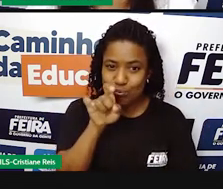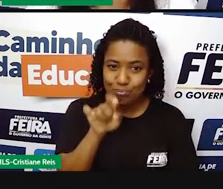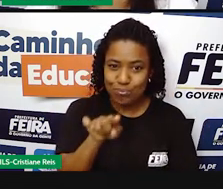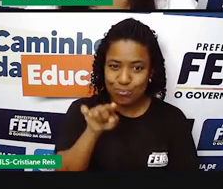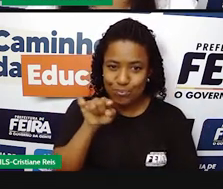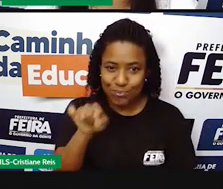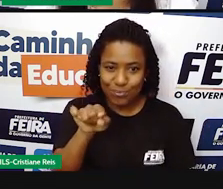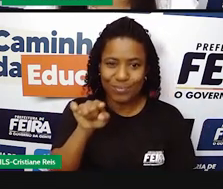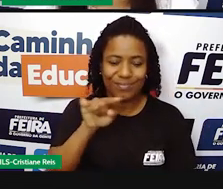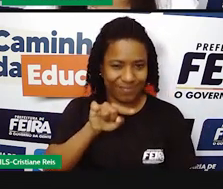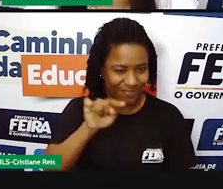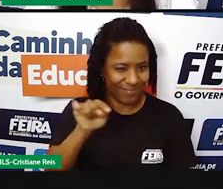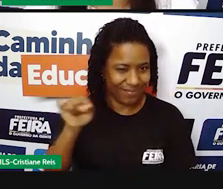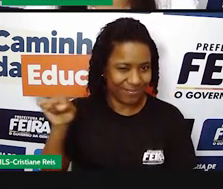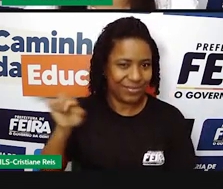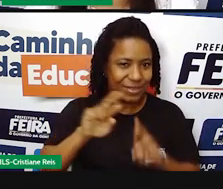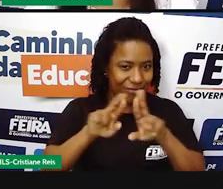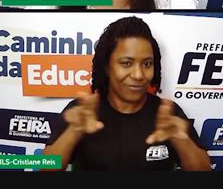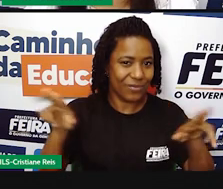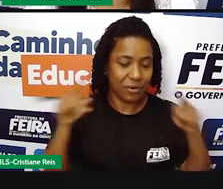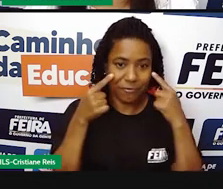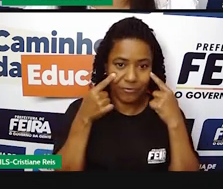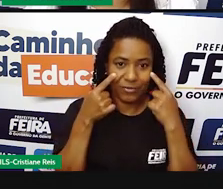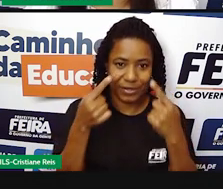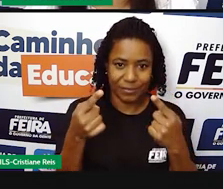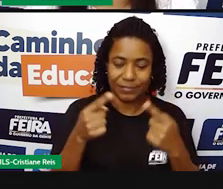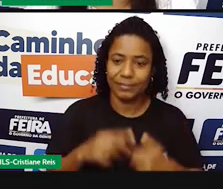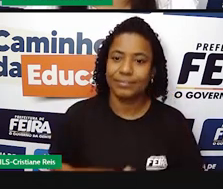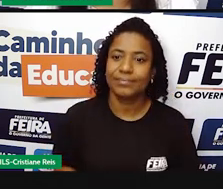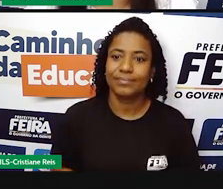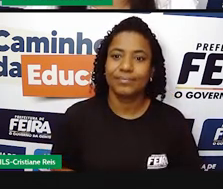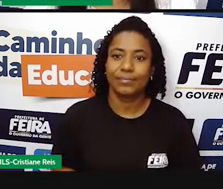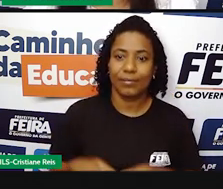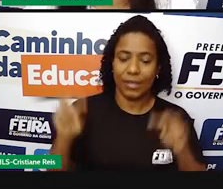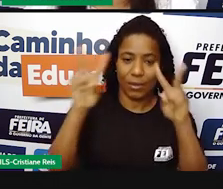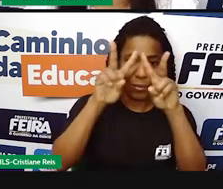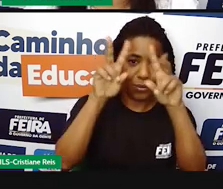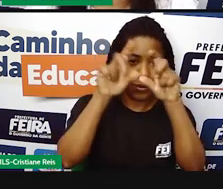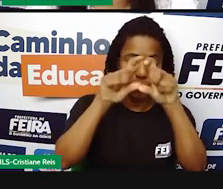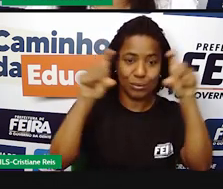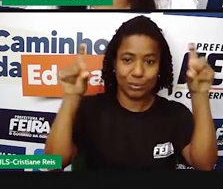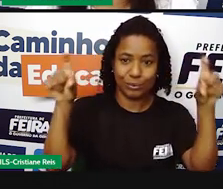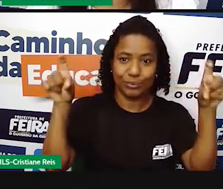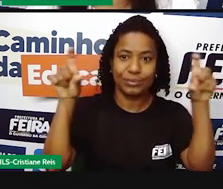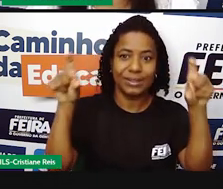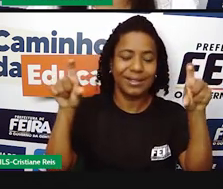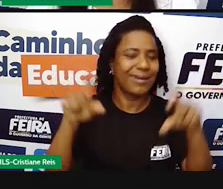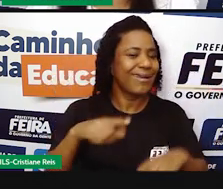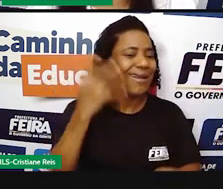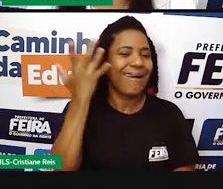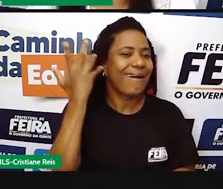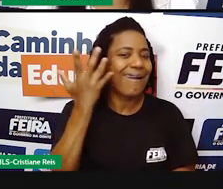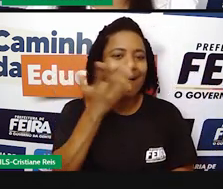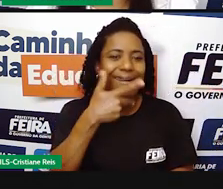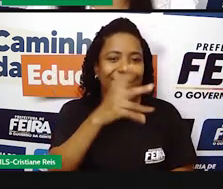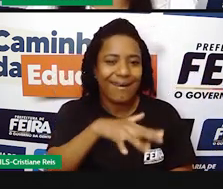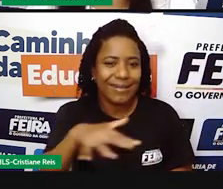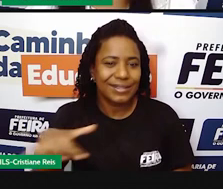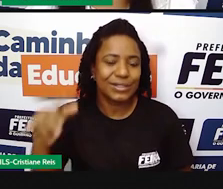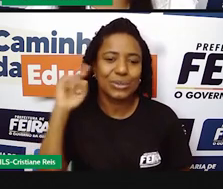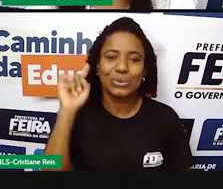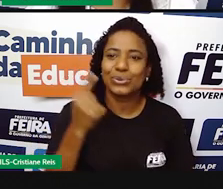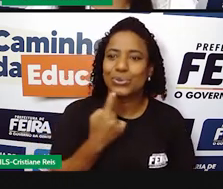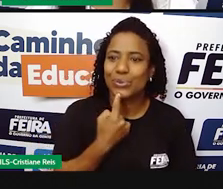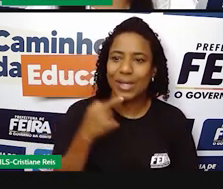acompanhando, certo? Então, observem só. Temos aí o título, né? Crianças surdas recebem ajuda de